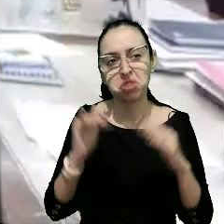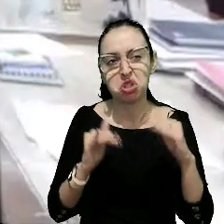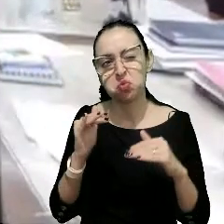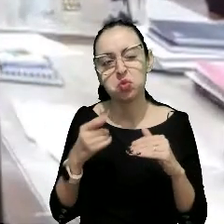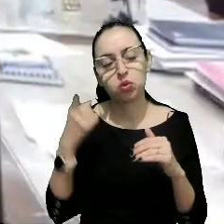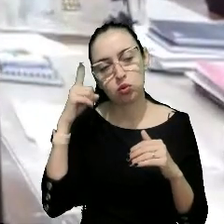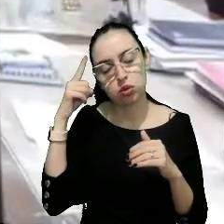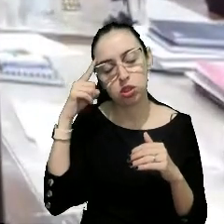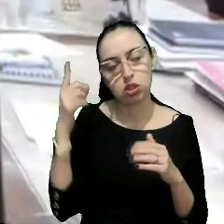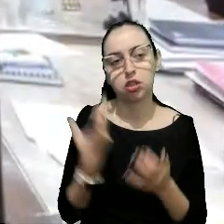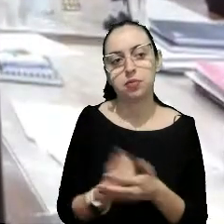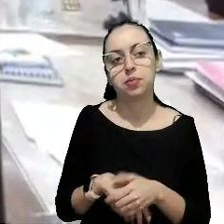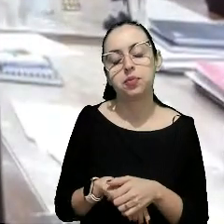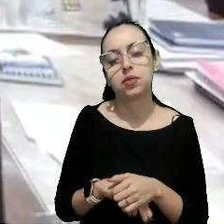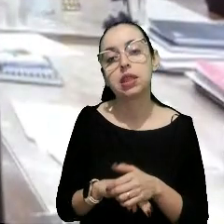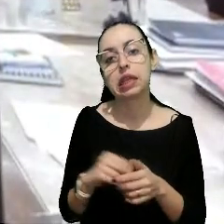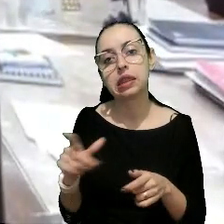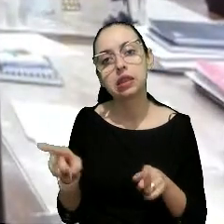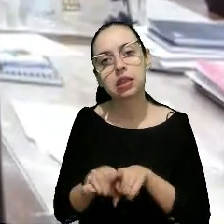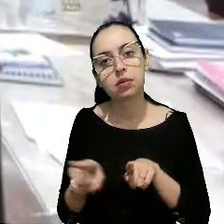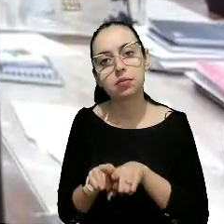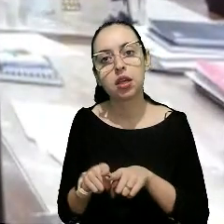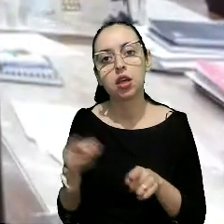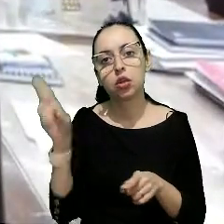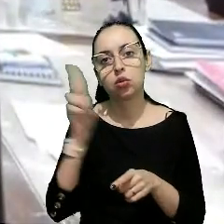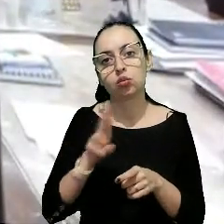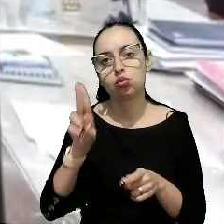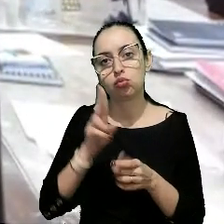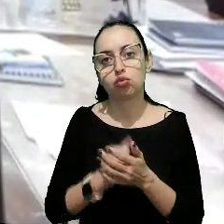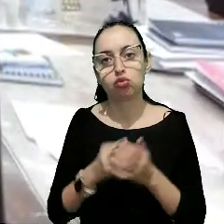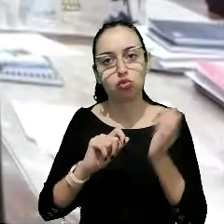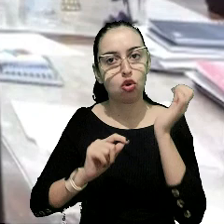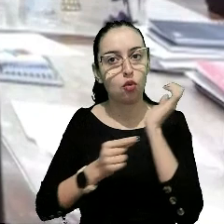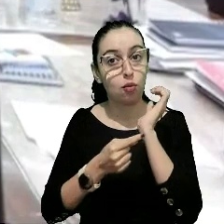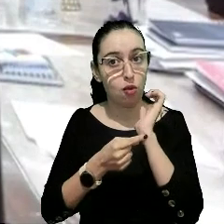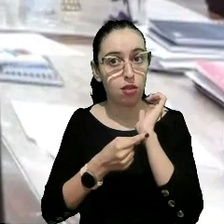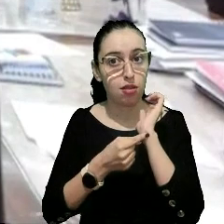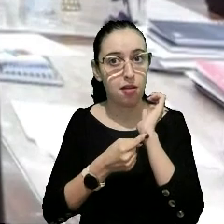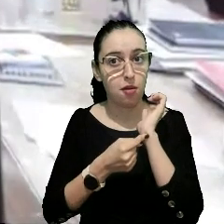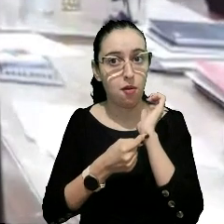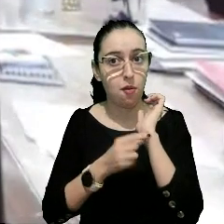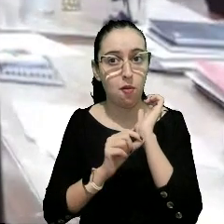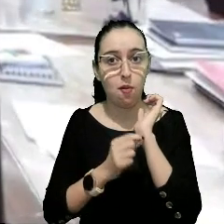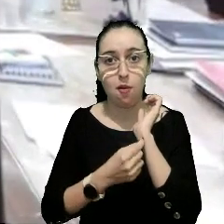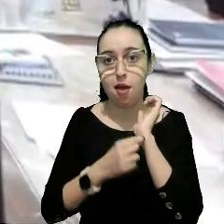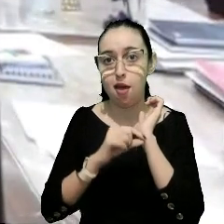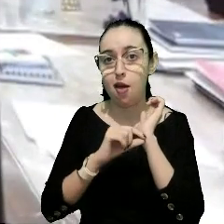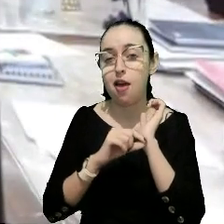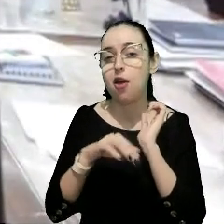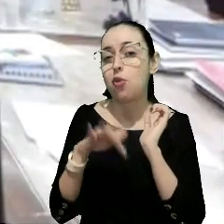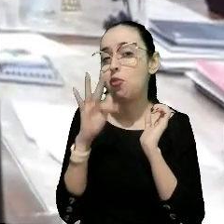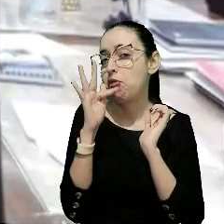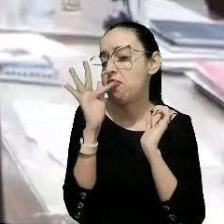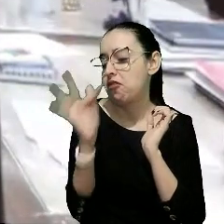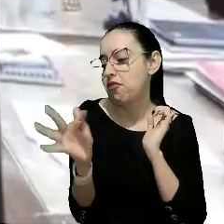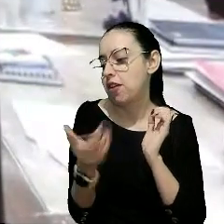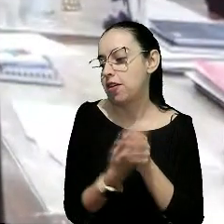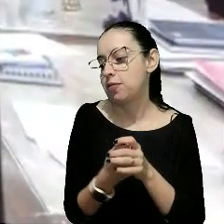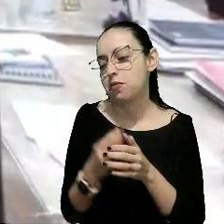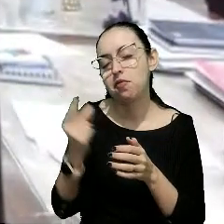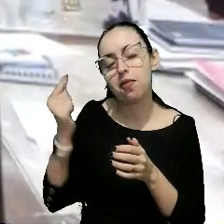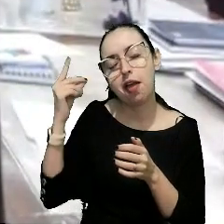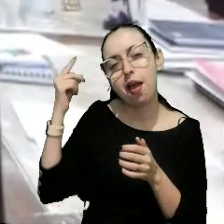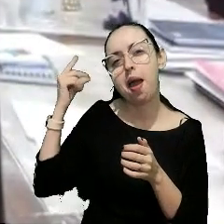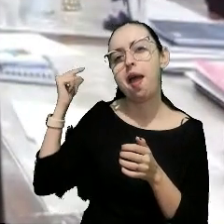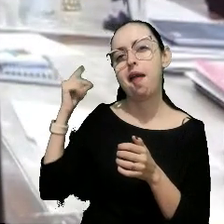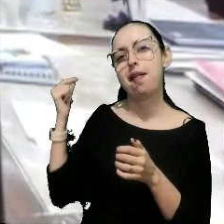posso, né? Normalmente faço isso todos os dias. E eu também uso o botão aí da letra